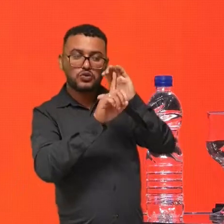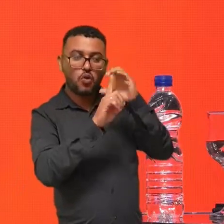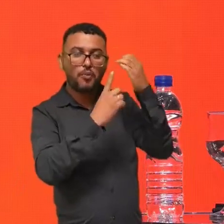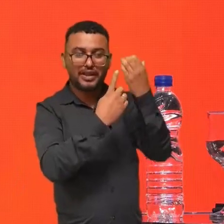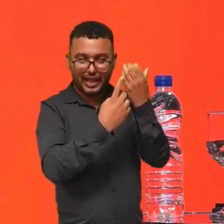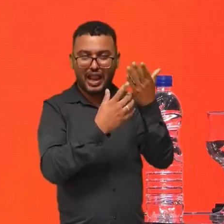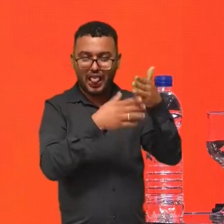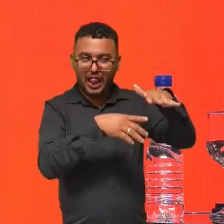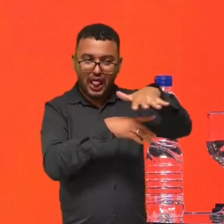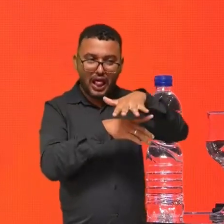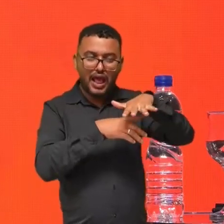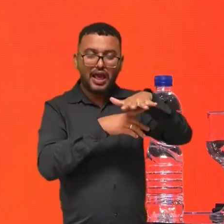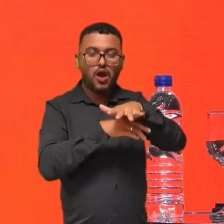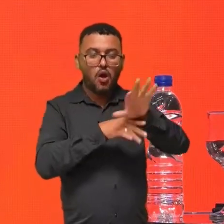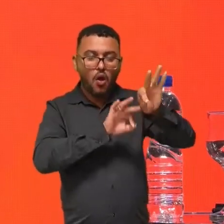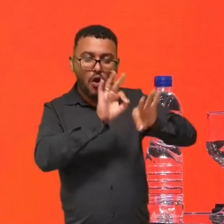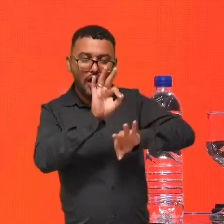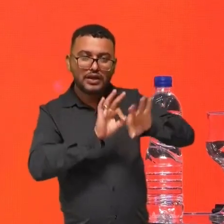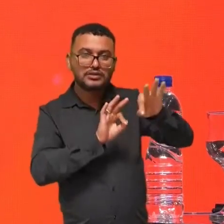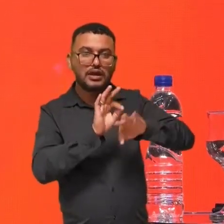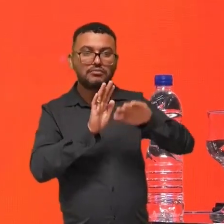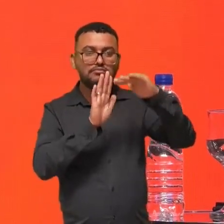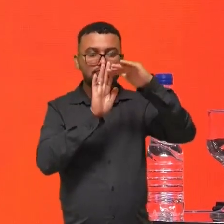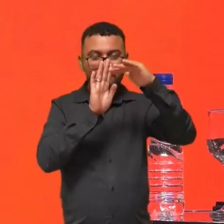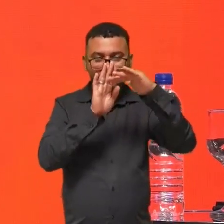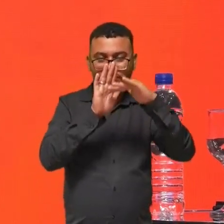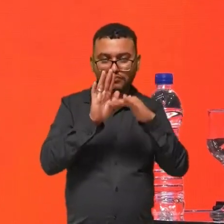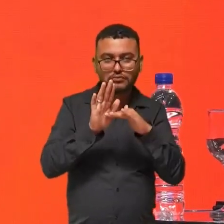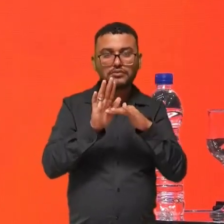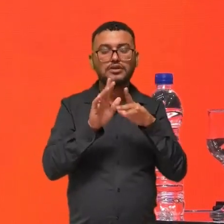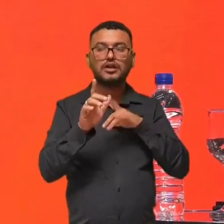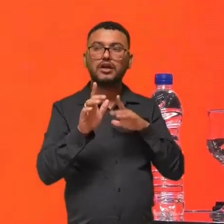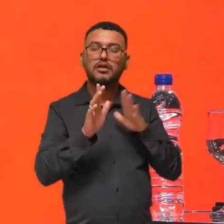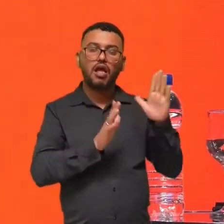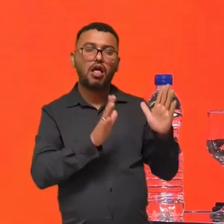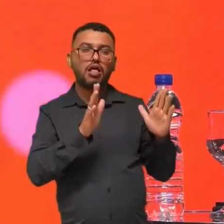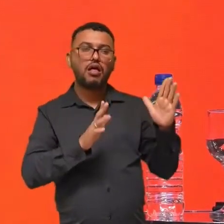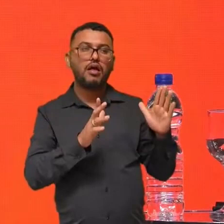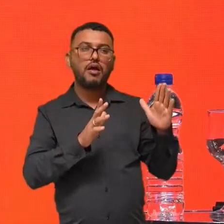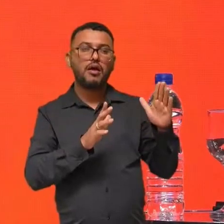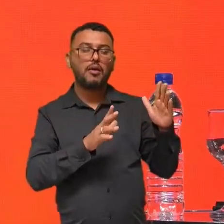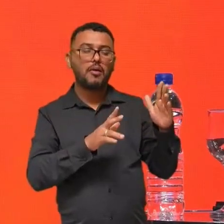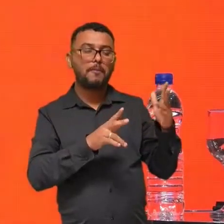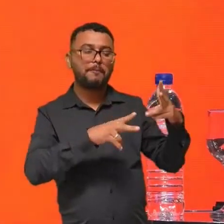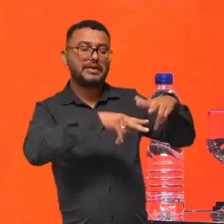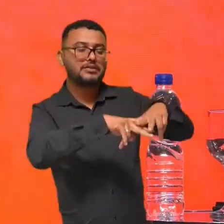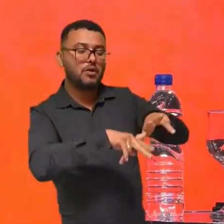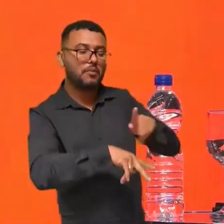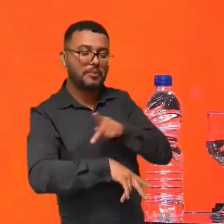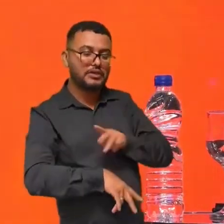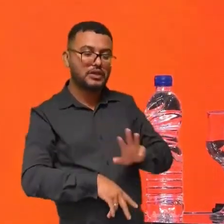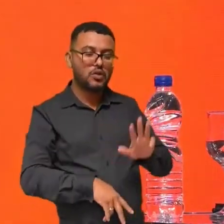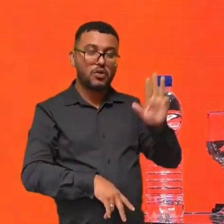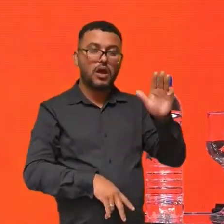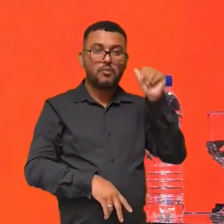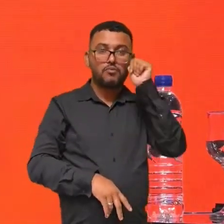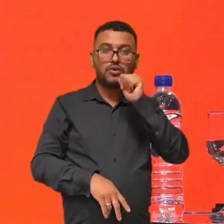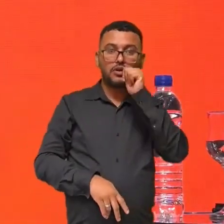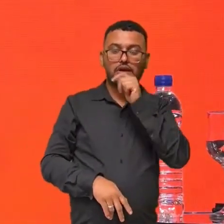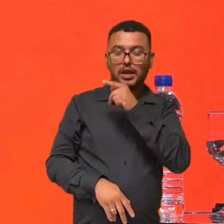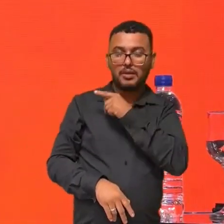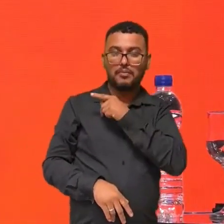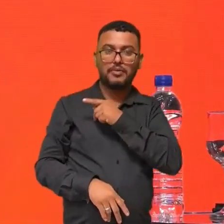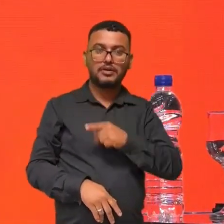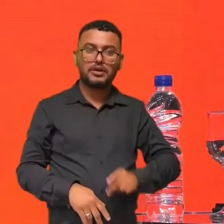processo todo, né, desde o período aí da prisão do presidente Lula, né, presidenta Gleisi, até a eleição, nós fizemos uma